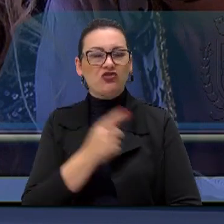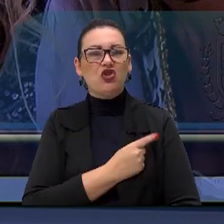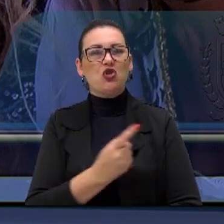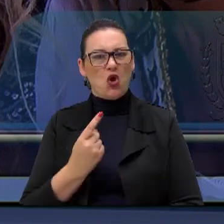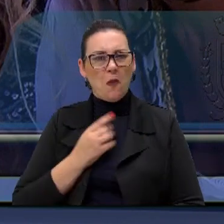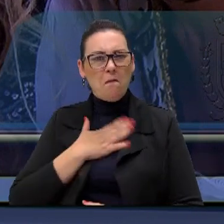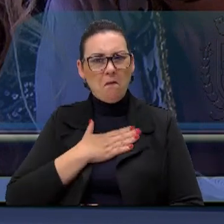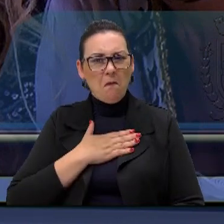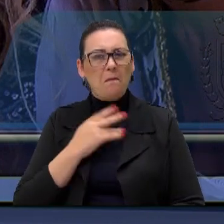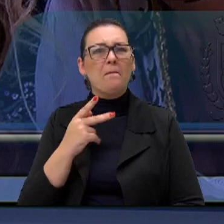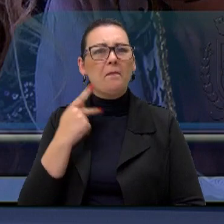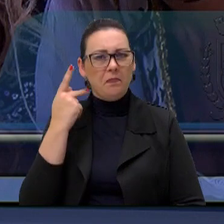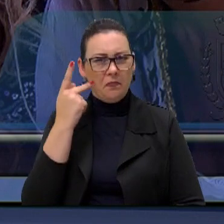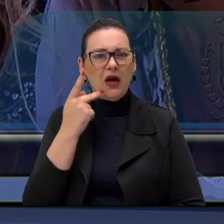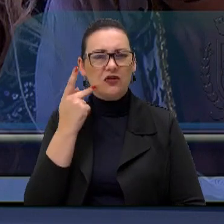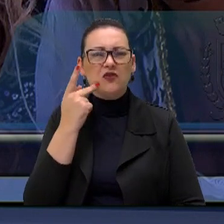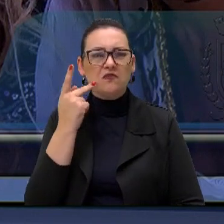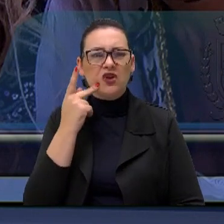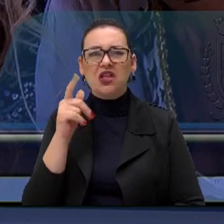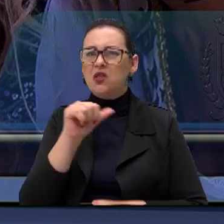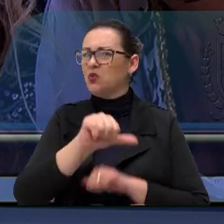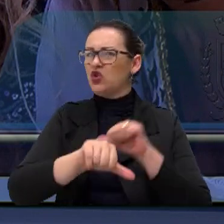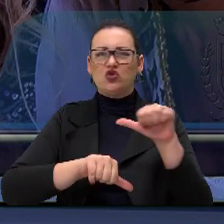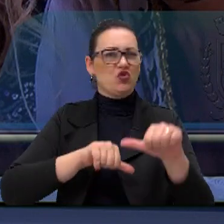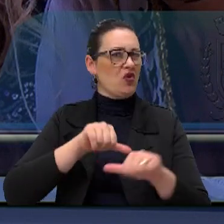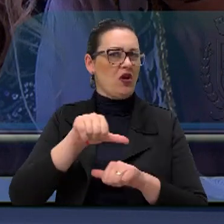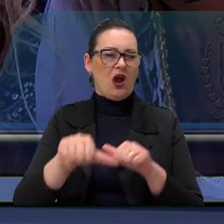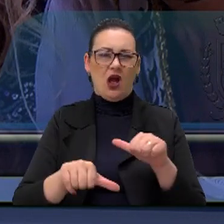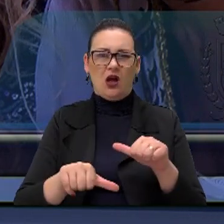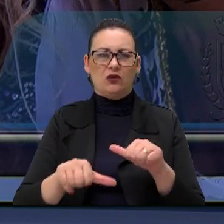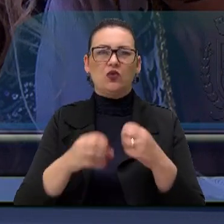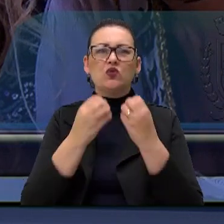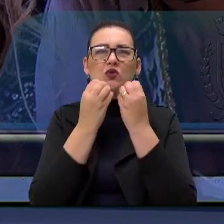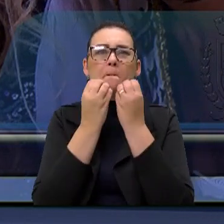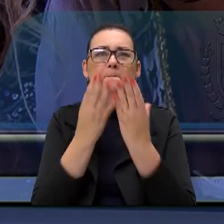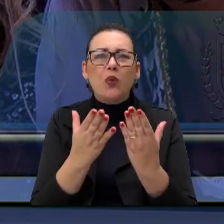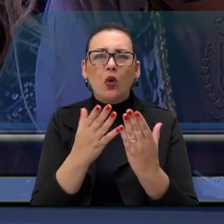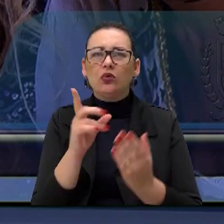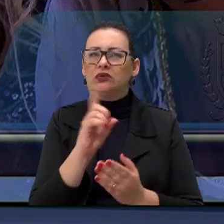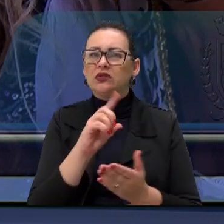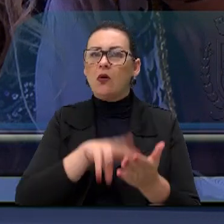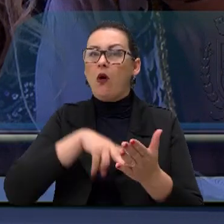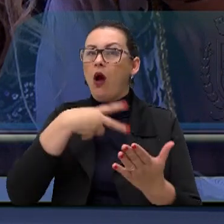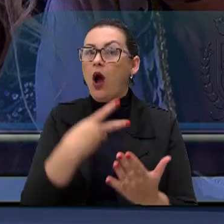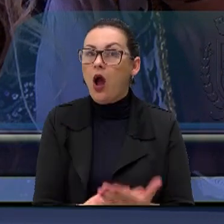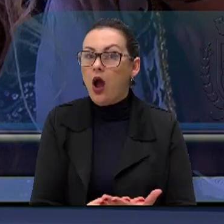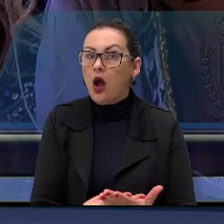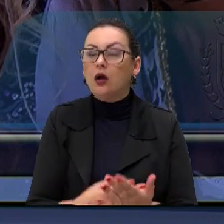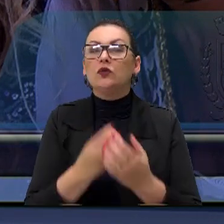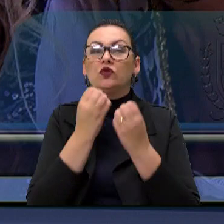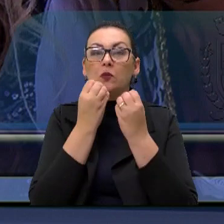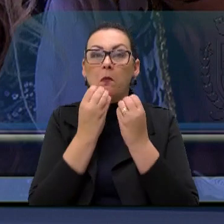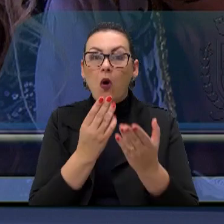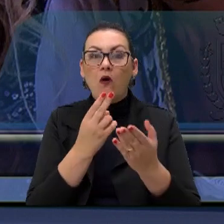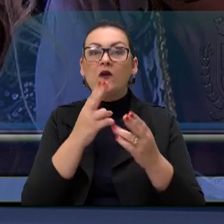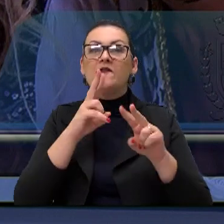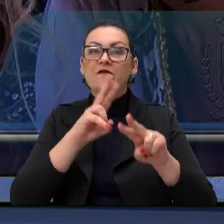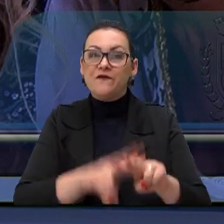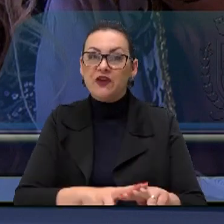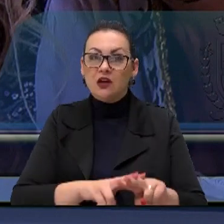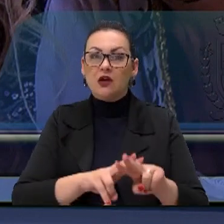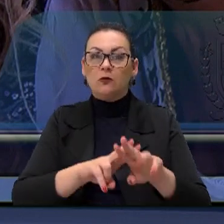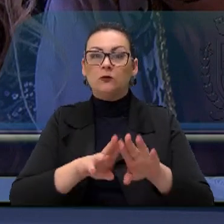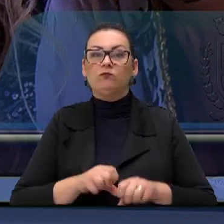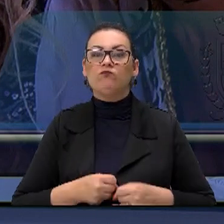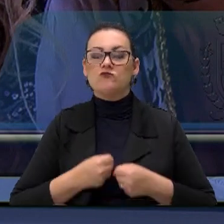nosso partido, e não ter trocado de sigla. Os bons não tombam, os bons ficam e erguem